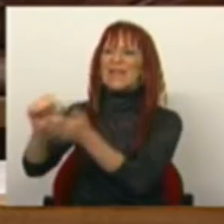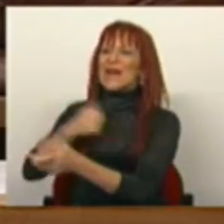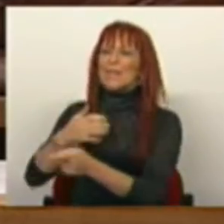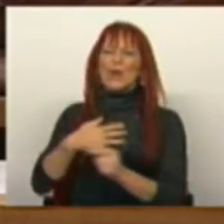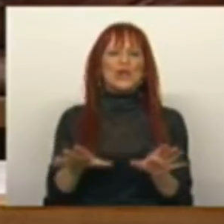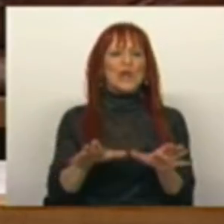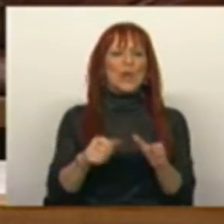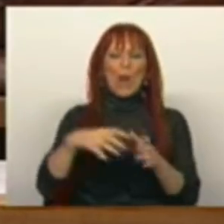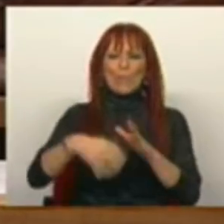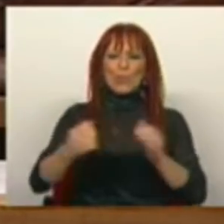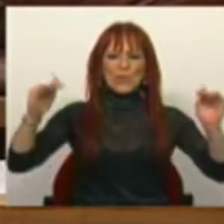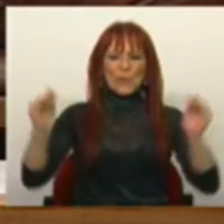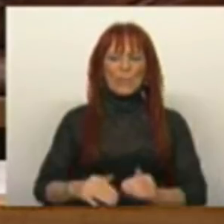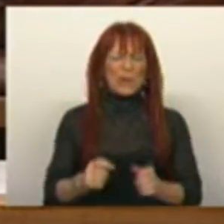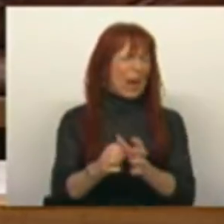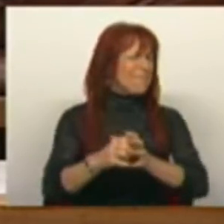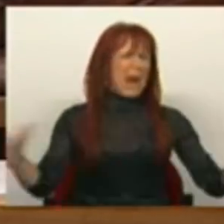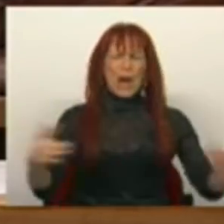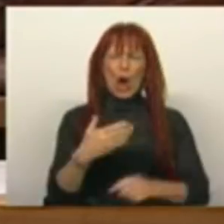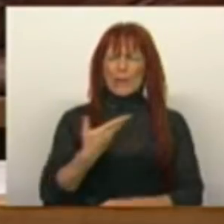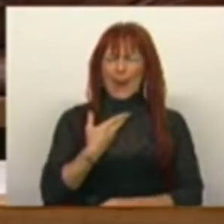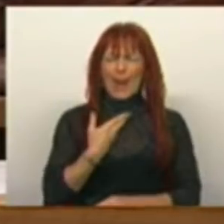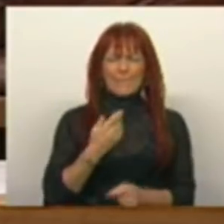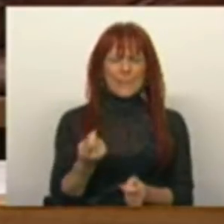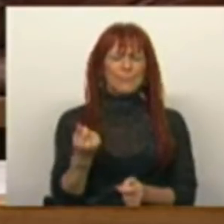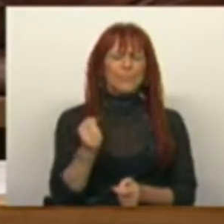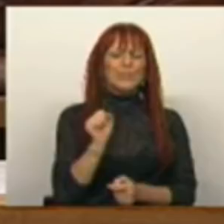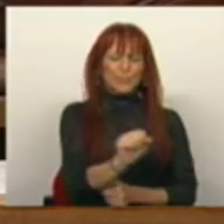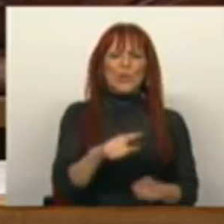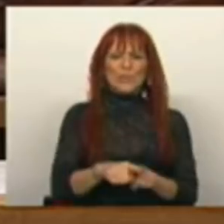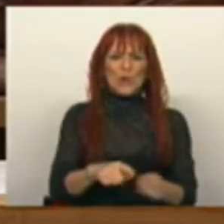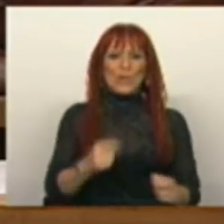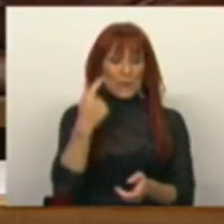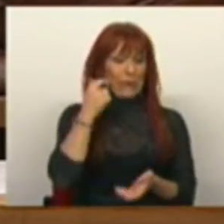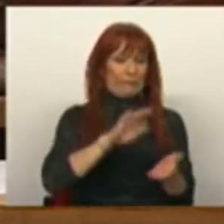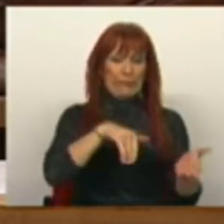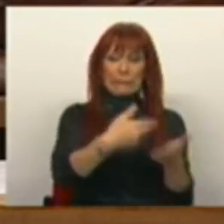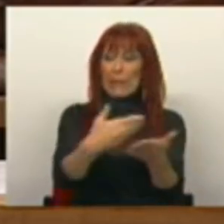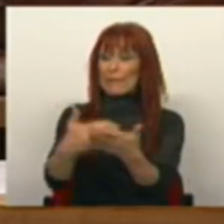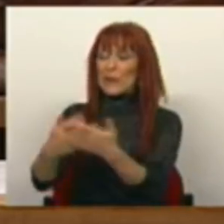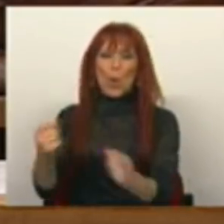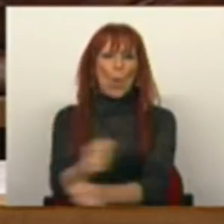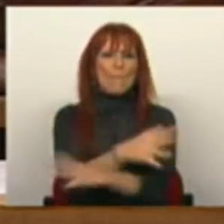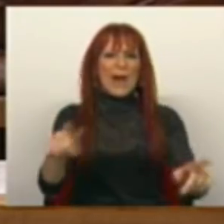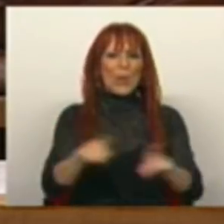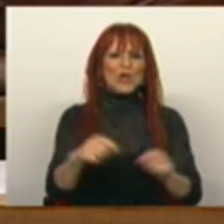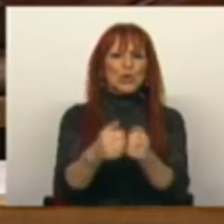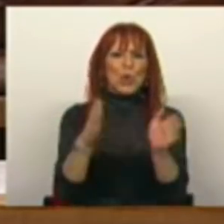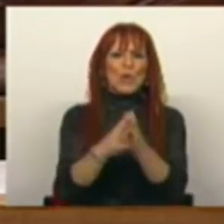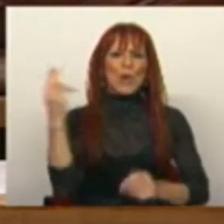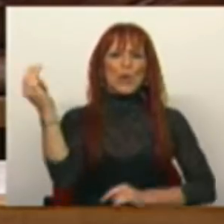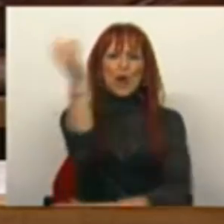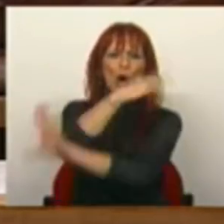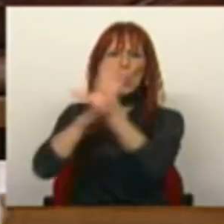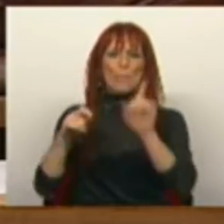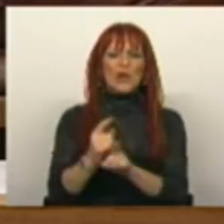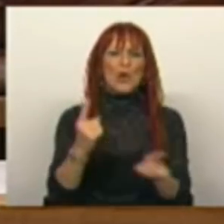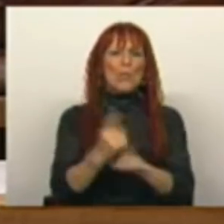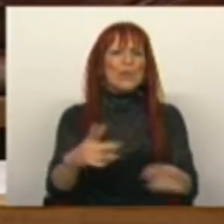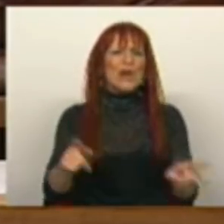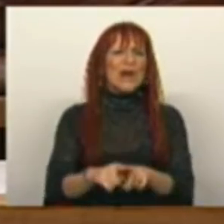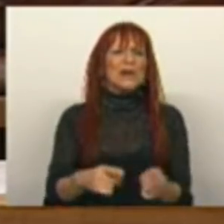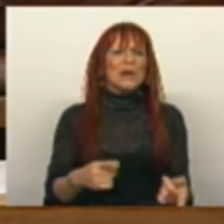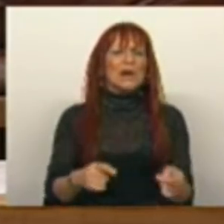menos burocracia, e é o maior devedor líquido desses fornecedores e um dos maiores de toda a União Europeia. Porque não